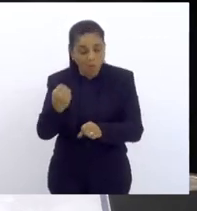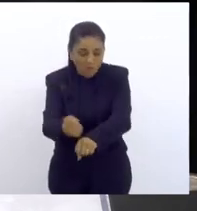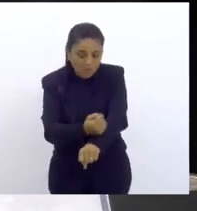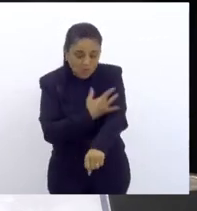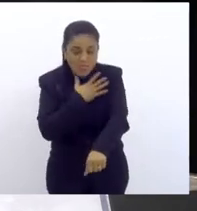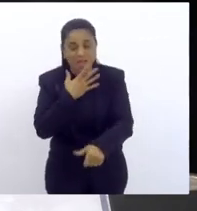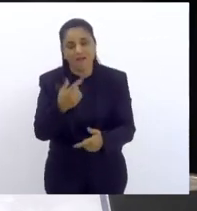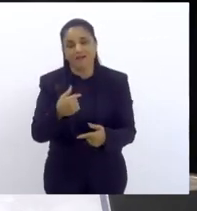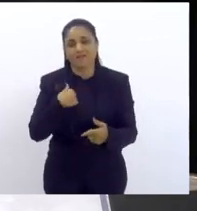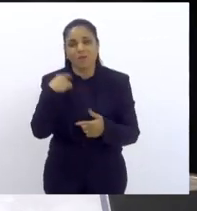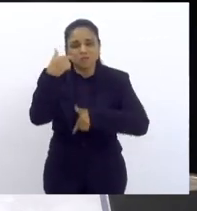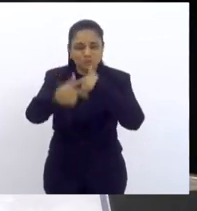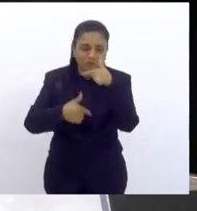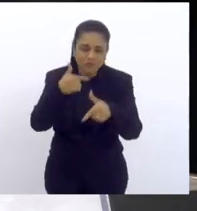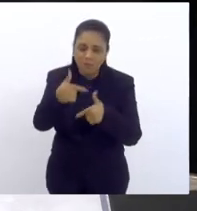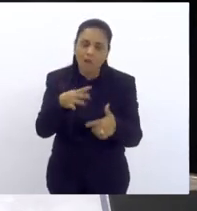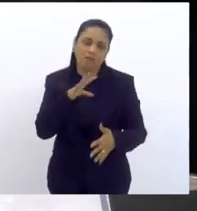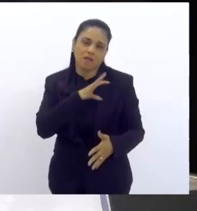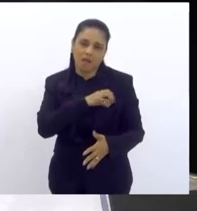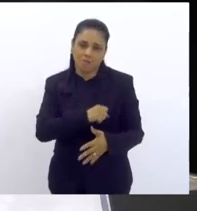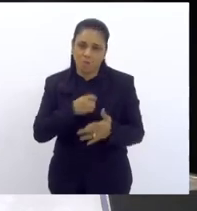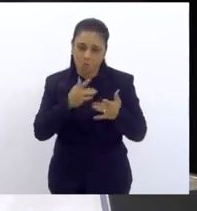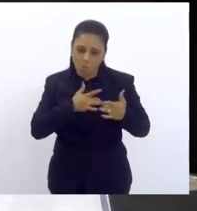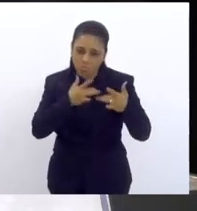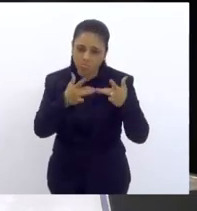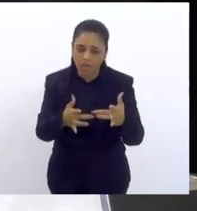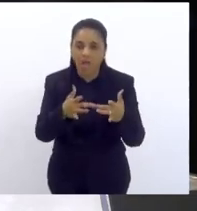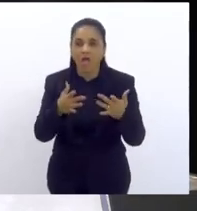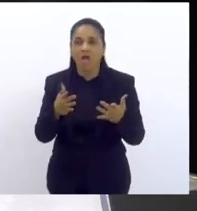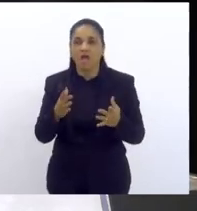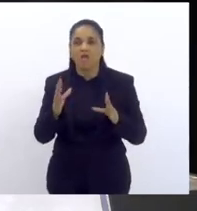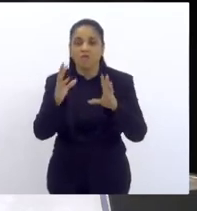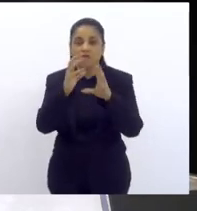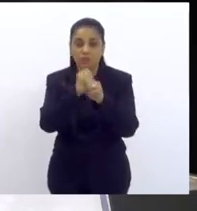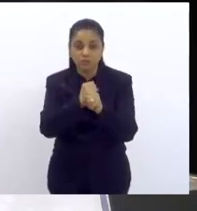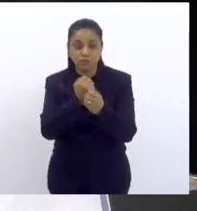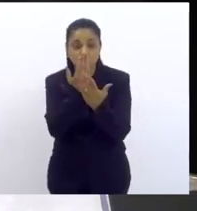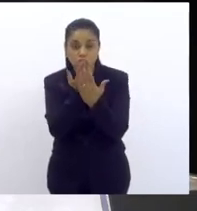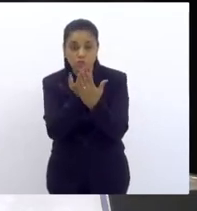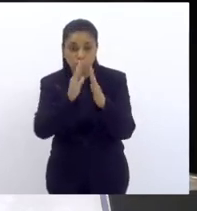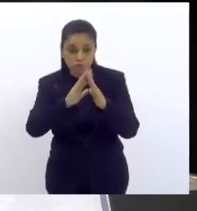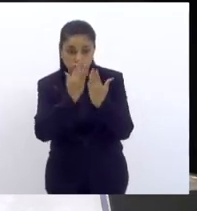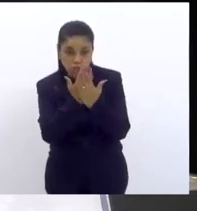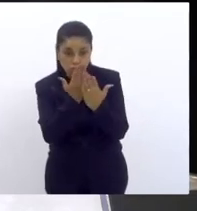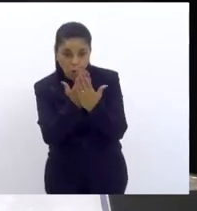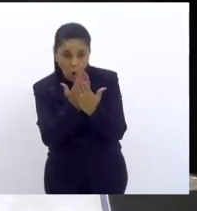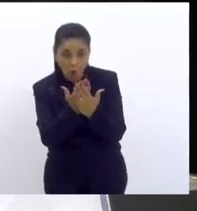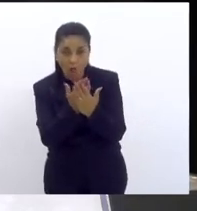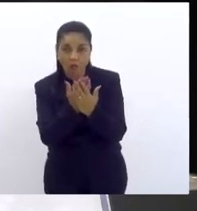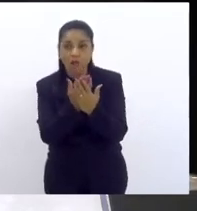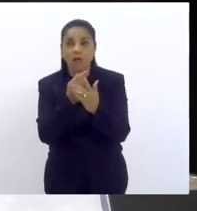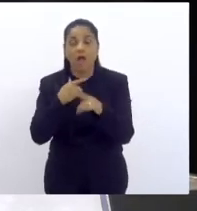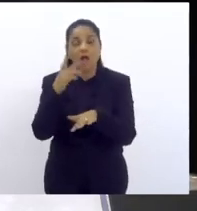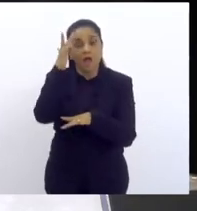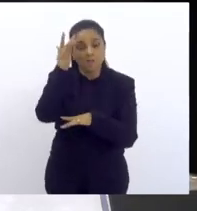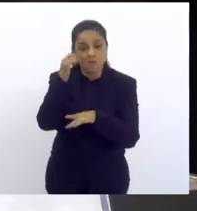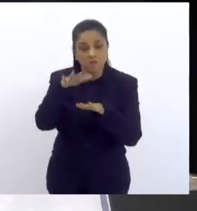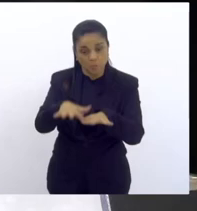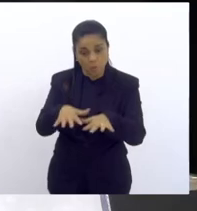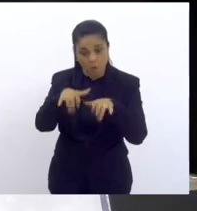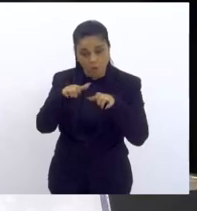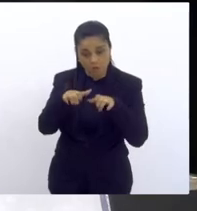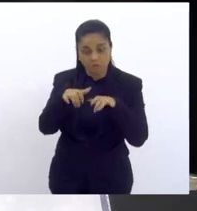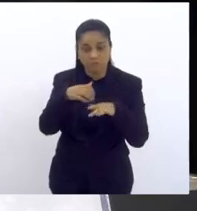porque é um trabalho que eu faço por amor tô conseguindo fechar com vários colégios com Franco Brasileiro amanhã eu tenho uma audiência